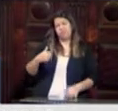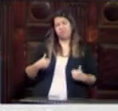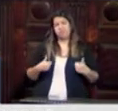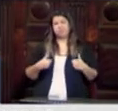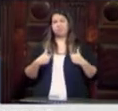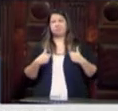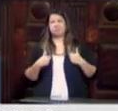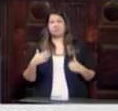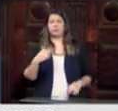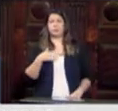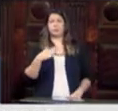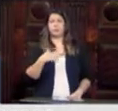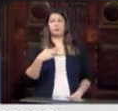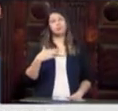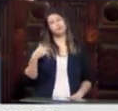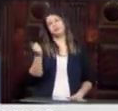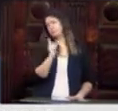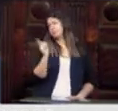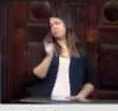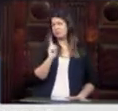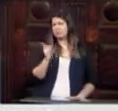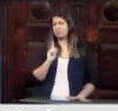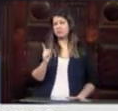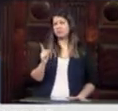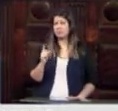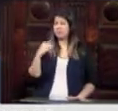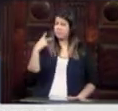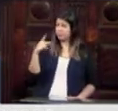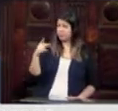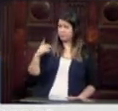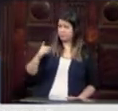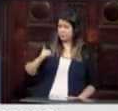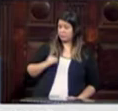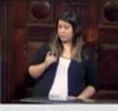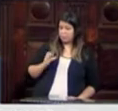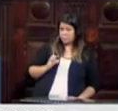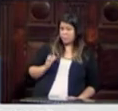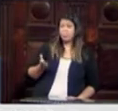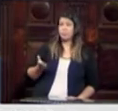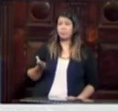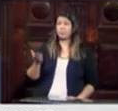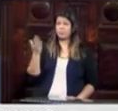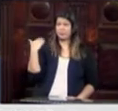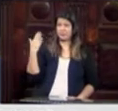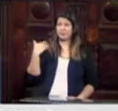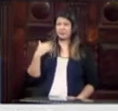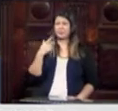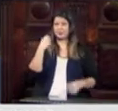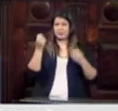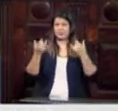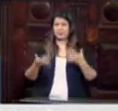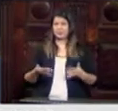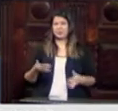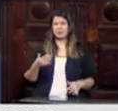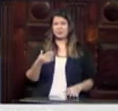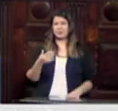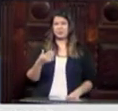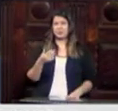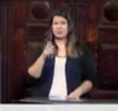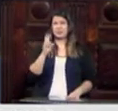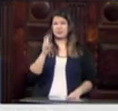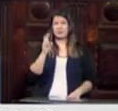dono daquela área. No seu município de Duque de Caxias, outro dia eu contei aqui, tinha, se eu não me engano,